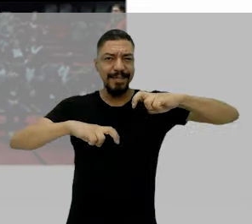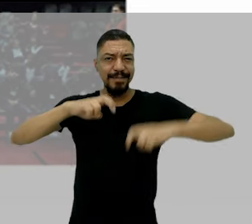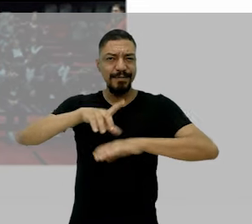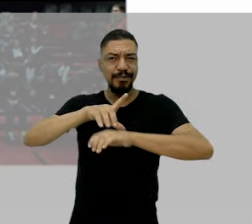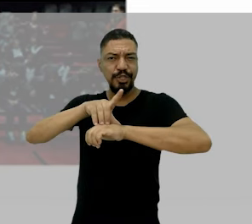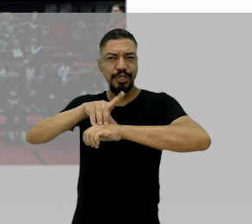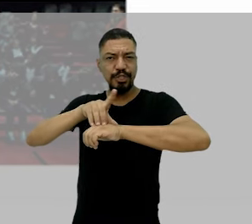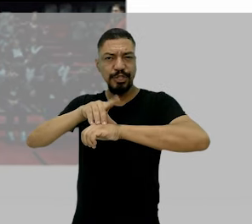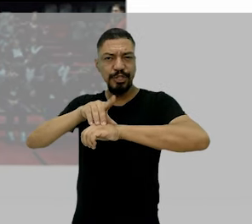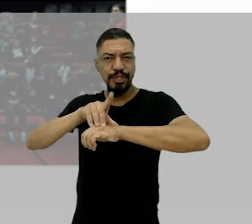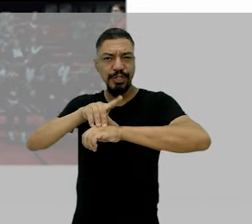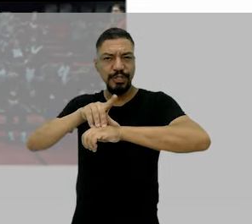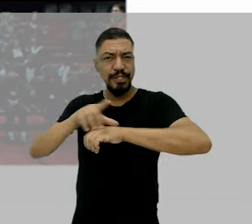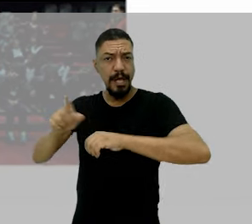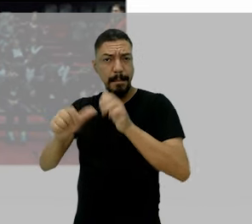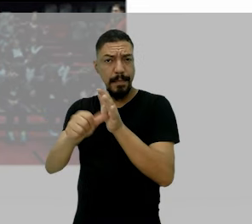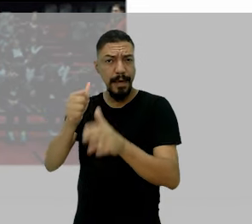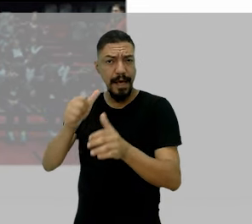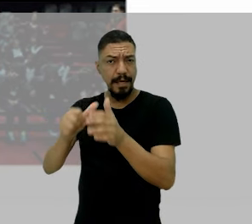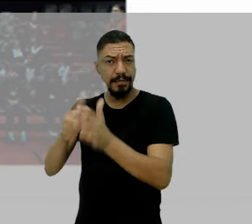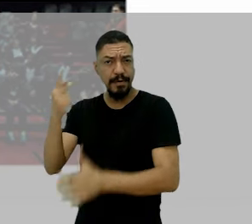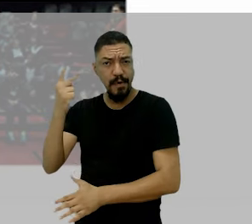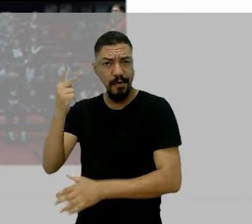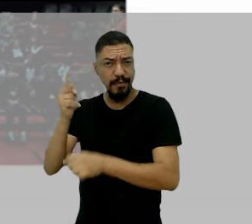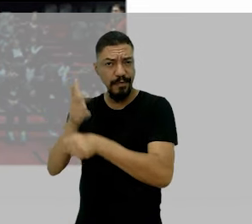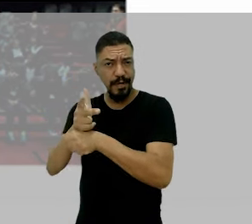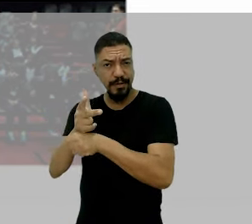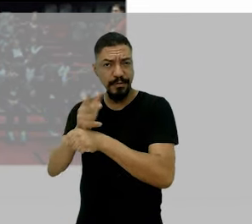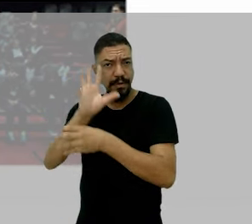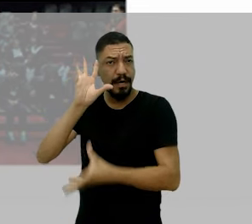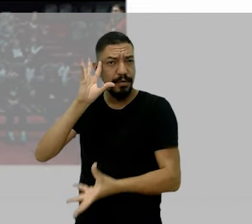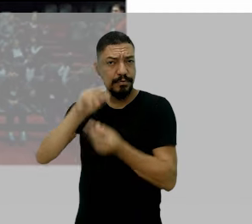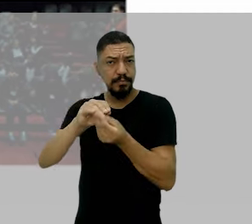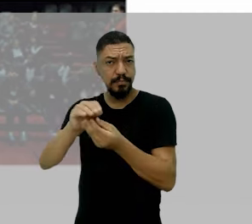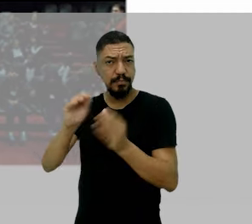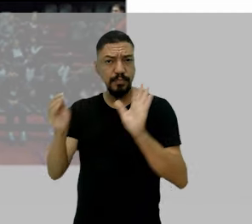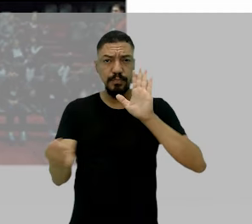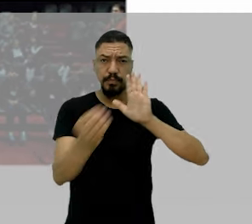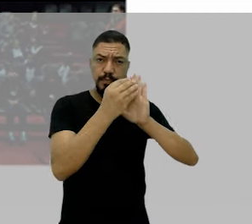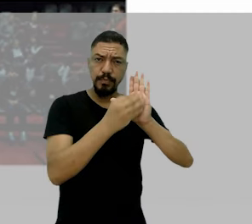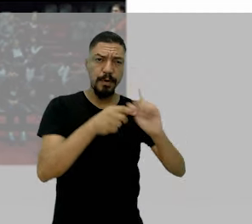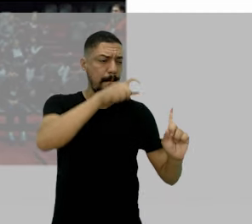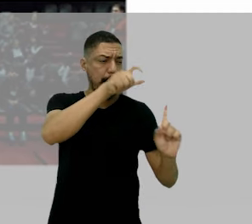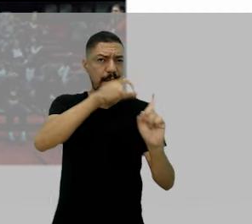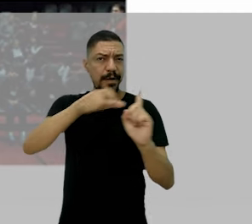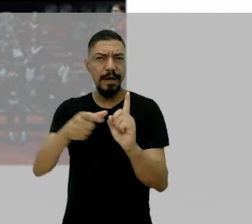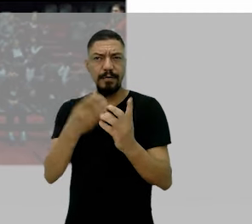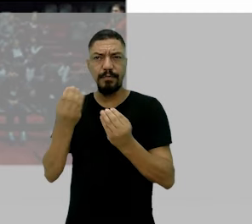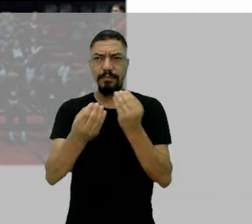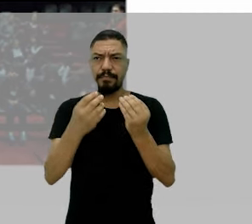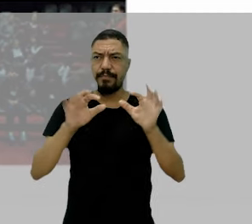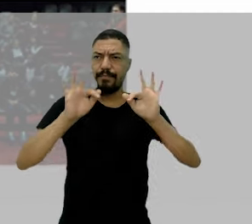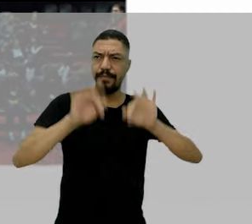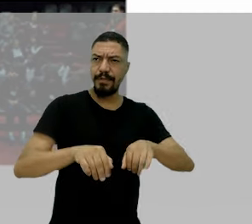primeiras, segundas gravações, fizemos um resumo do que foi, como eram os personagens, como ficaram.